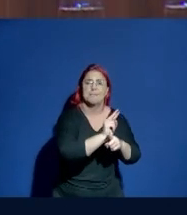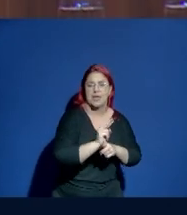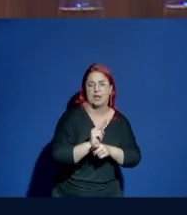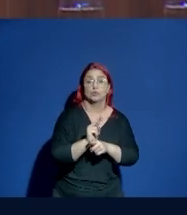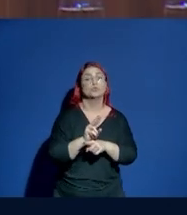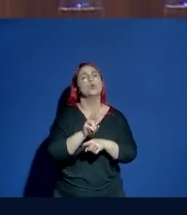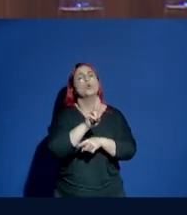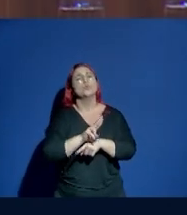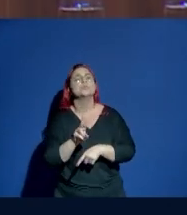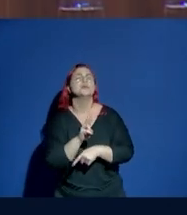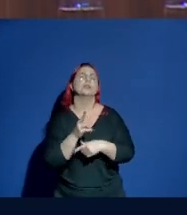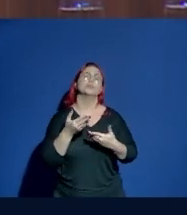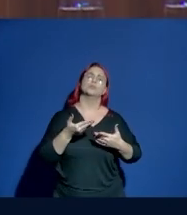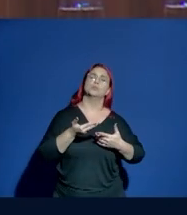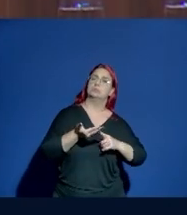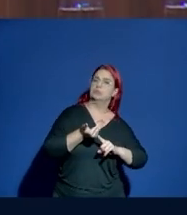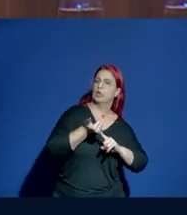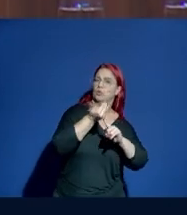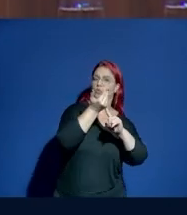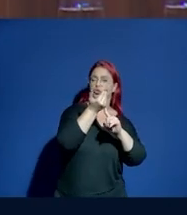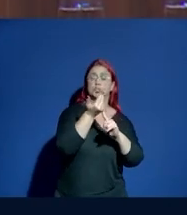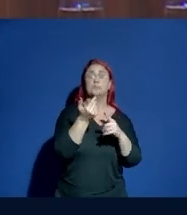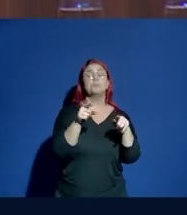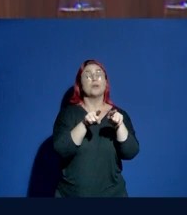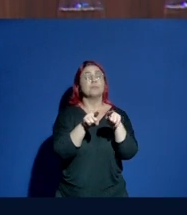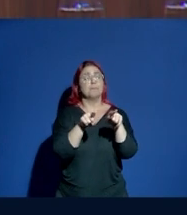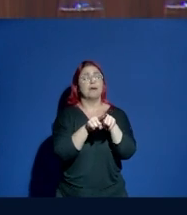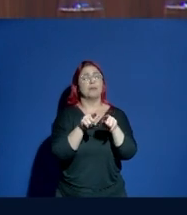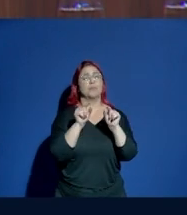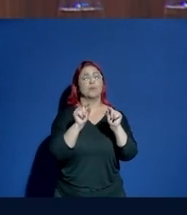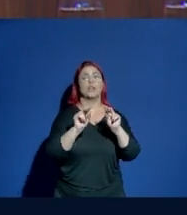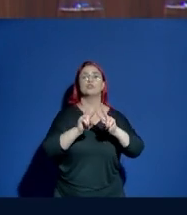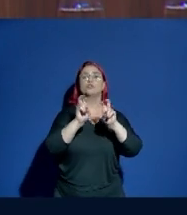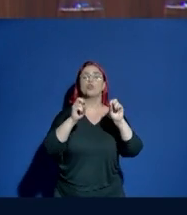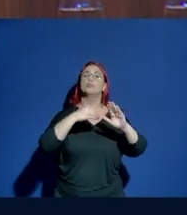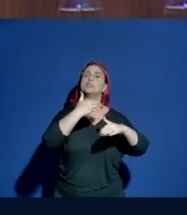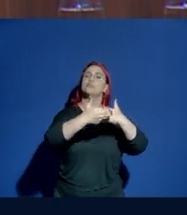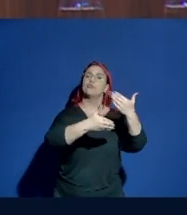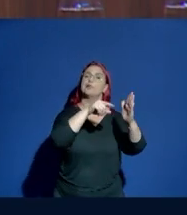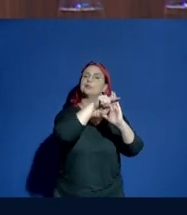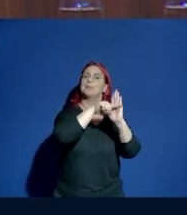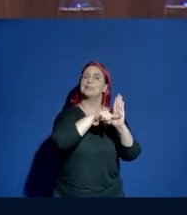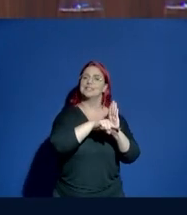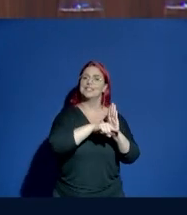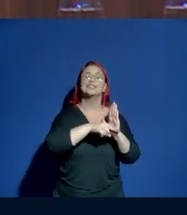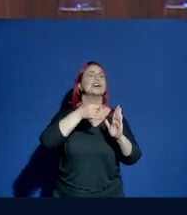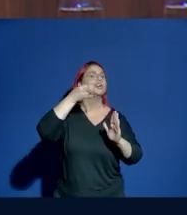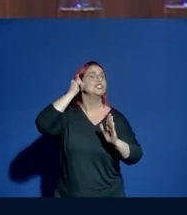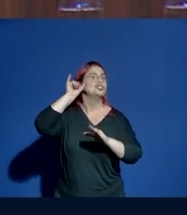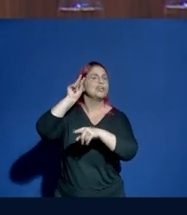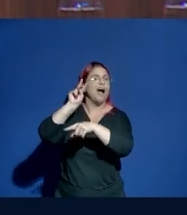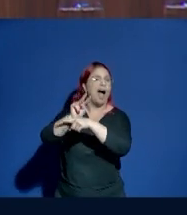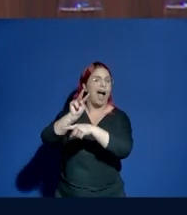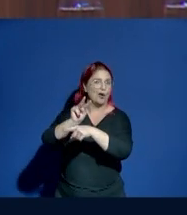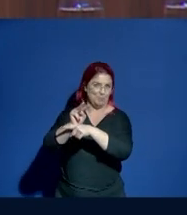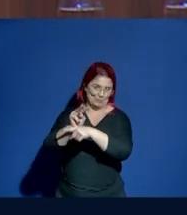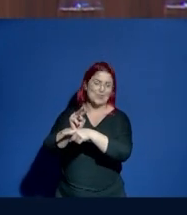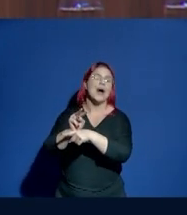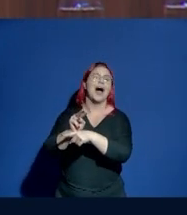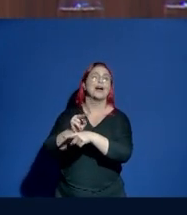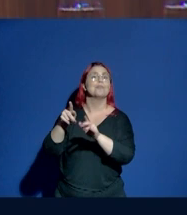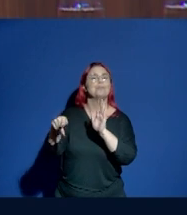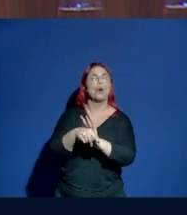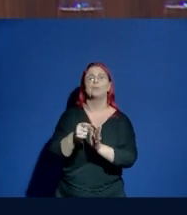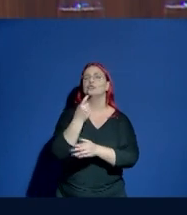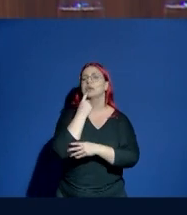tem de mais moderno quero ressaltar também aqui o grande papel no desenvolvimento da pesquisa agropecuária que tiveram o Instituto agronômico de